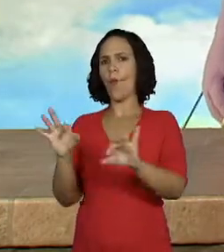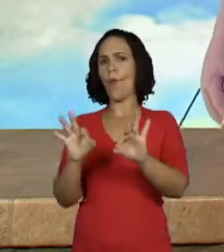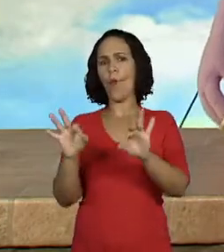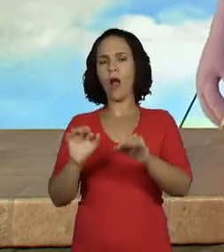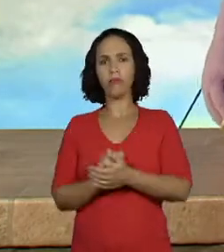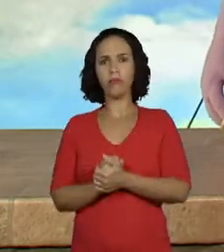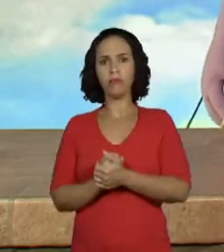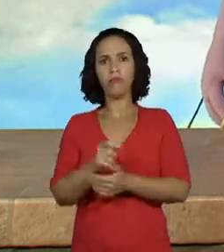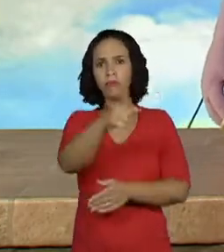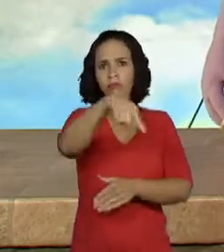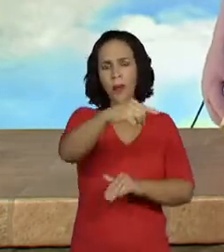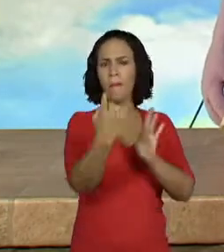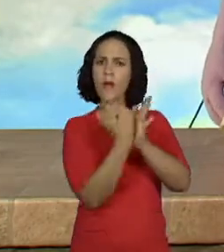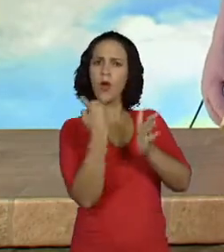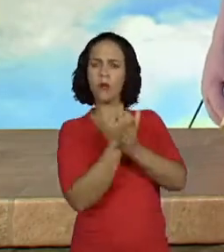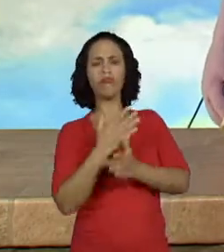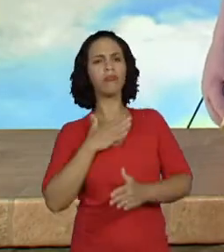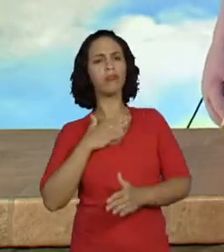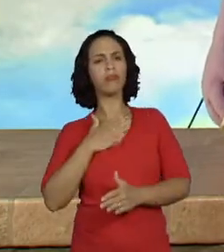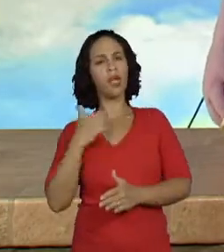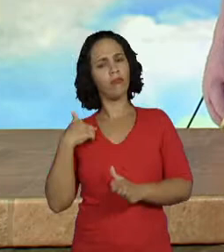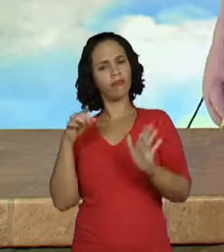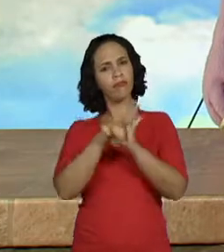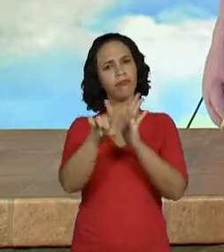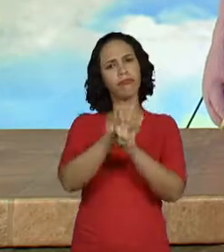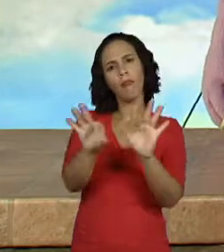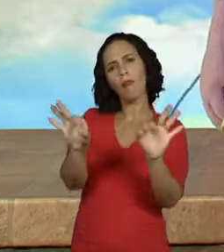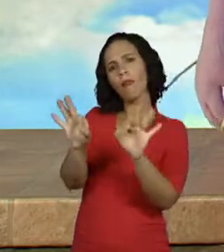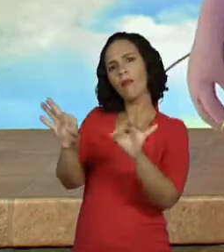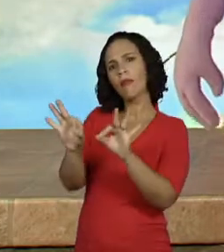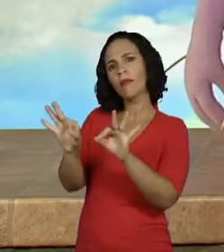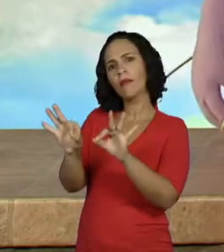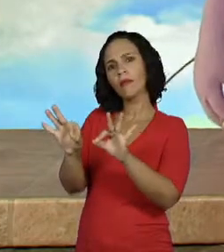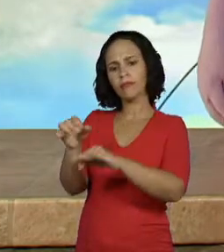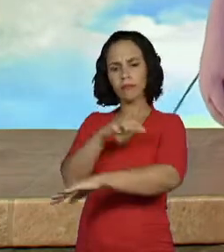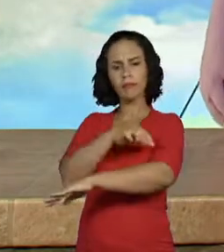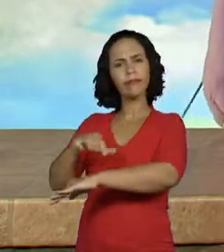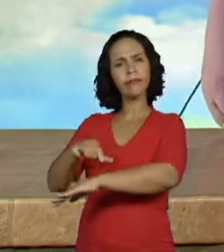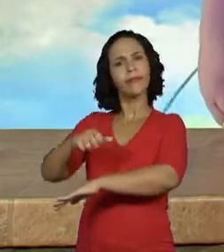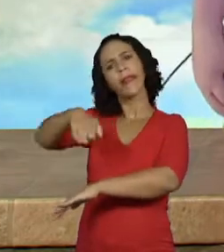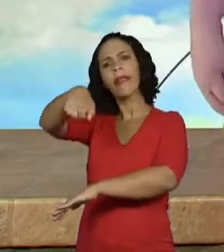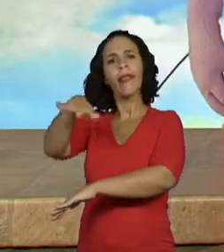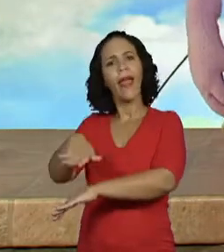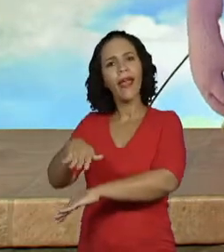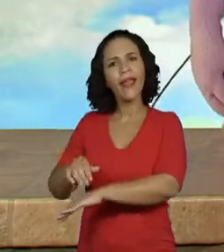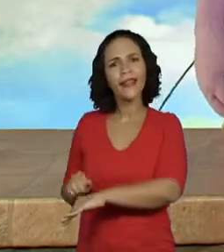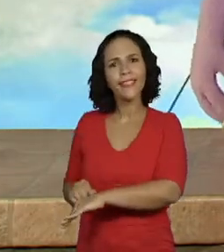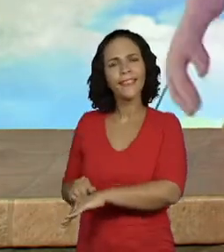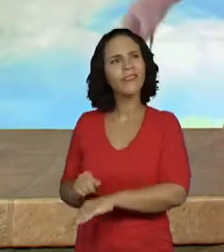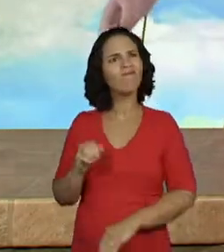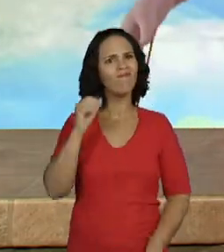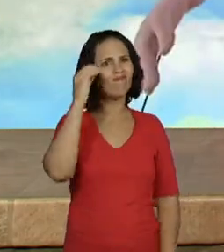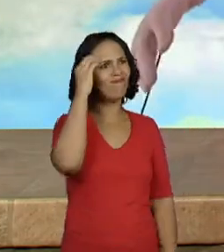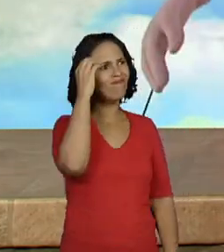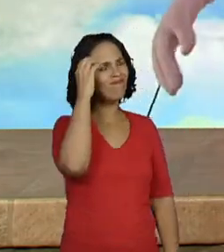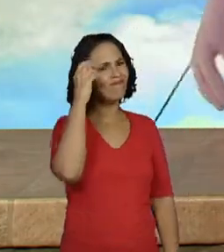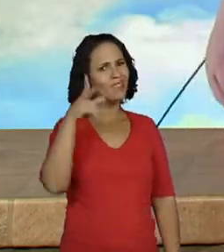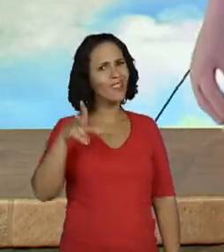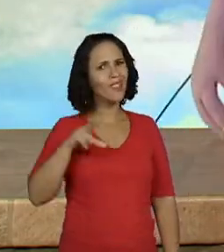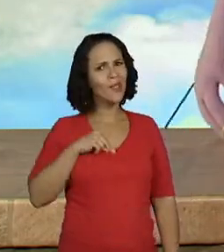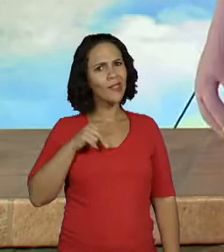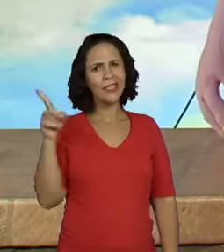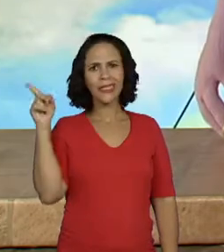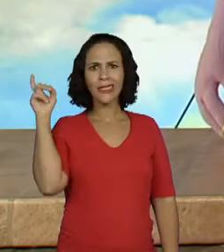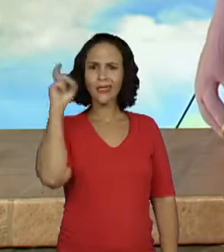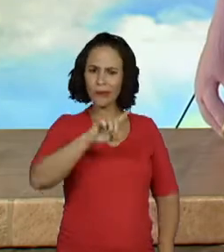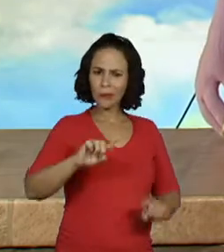Todos perguntam por mim, mas não pergunto por ninguém. Quem sou eu? Nossa, Tim! Nessa você